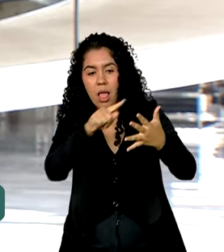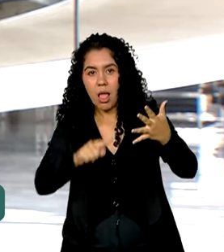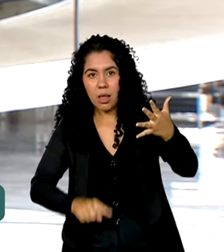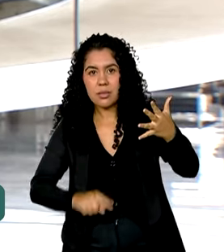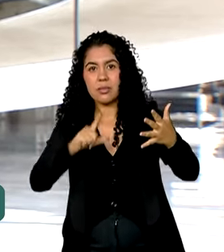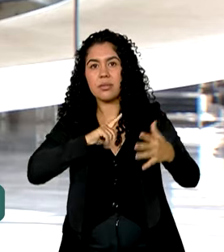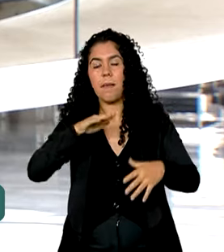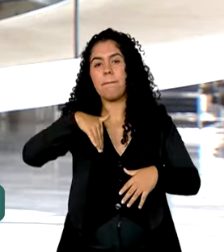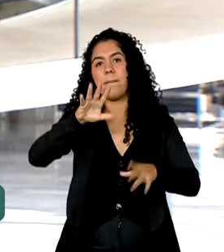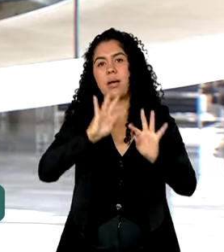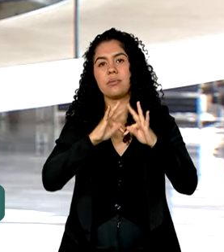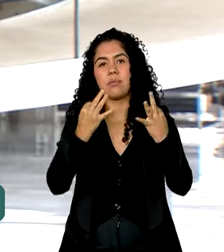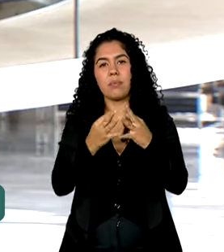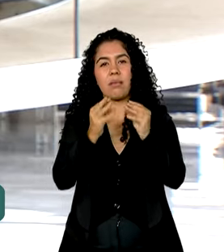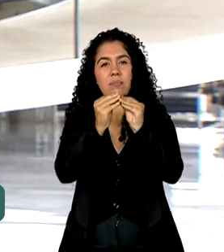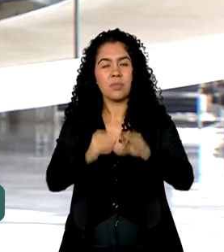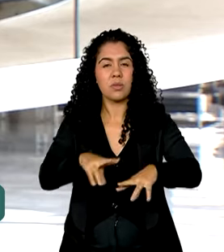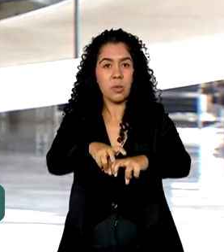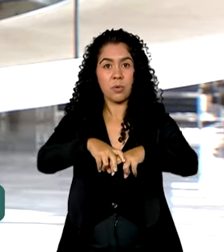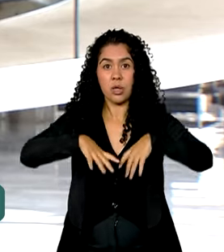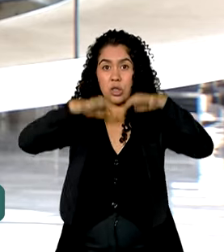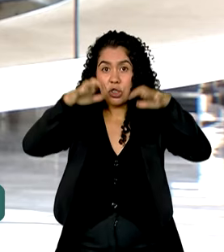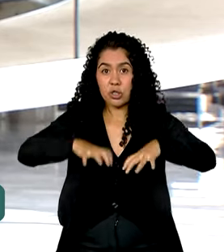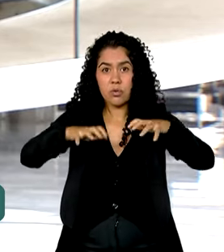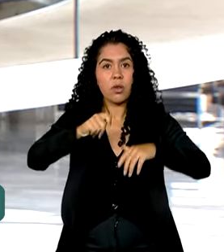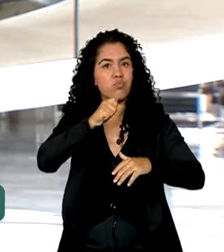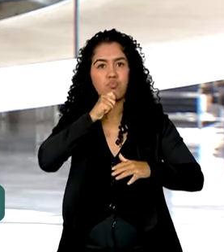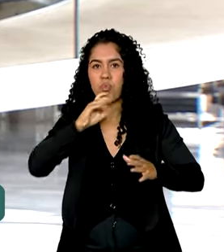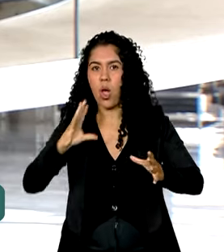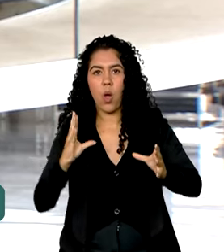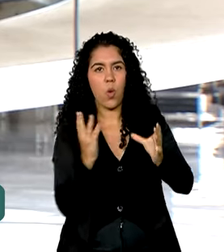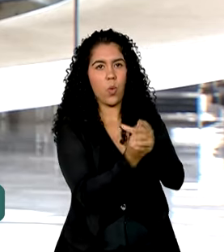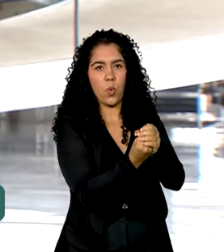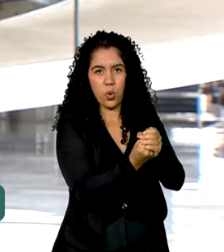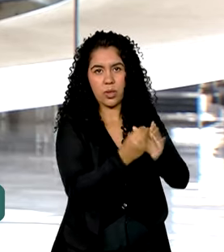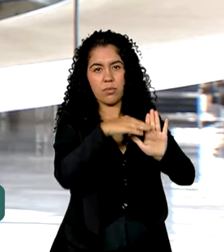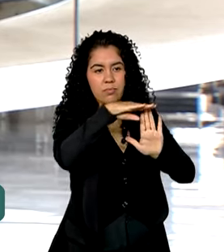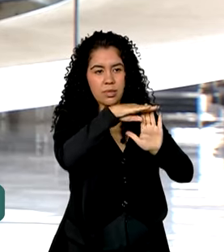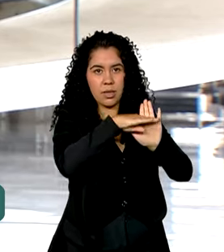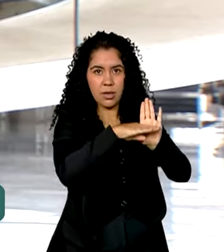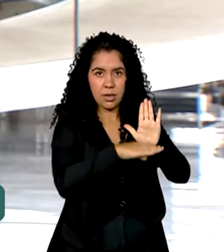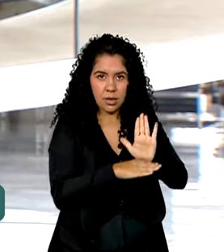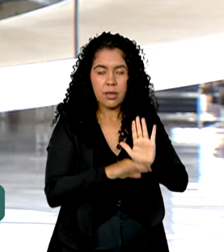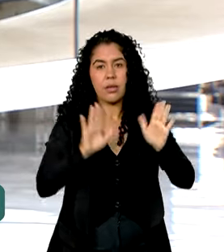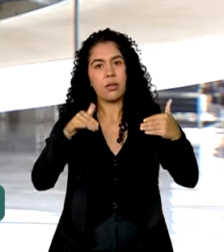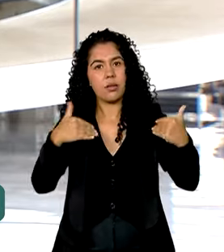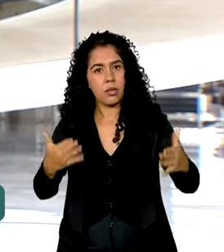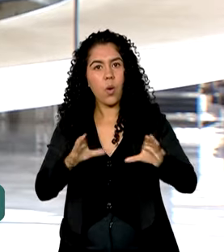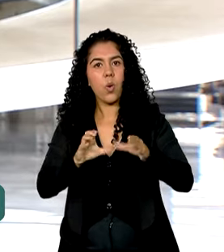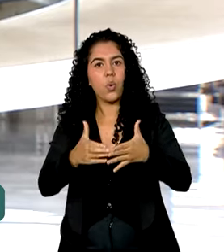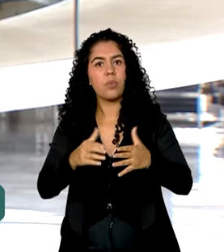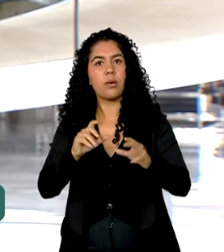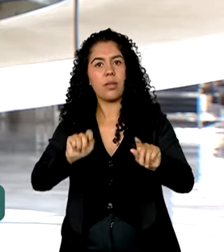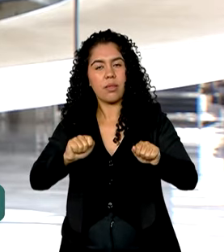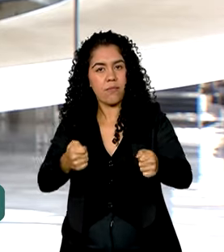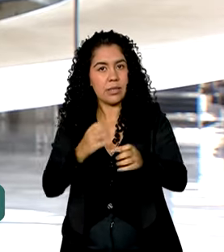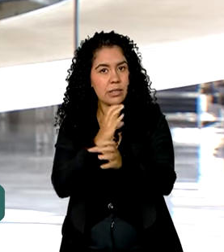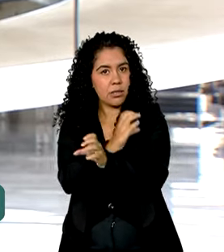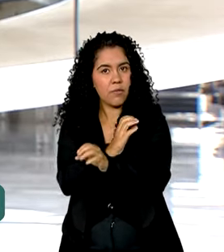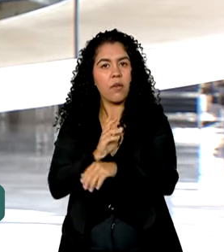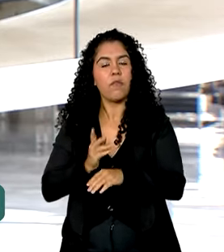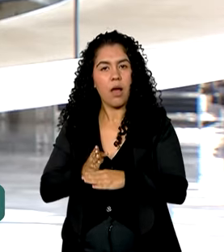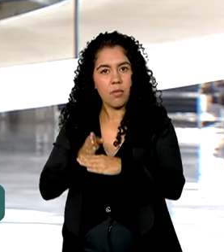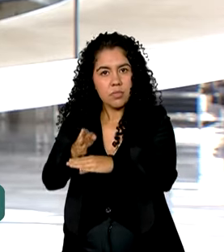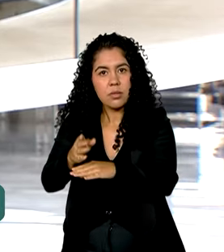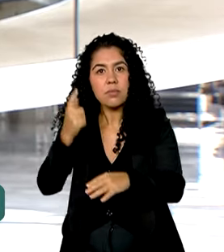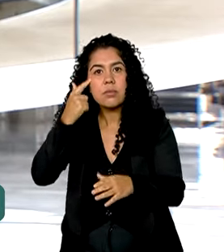famílias que foram atingidas pelas chuvas e que não estão incluídos nesse polígono. Então, a Defesa Civil vai passar e rastrear. Mas, com o tempo, eles podem